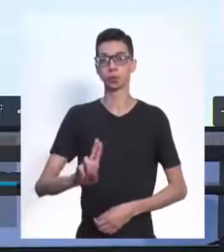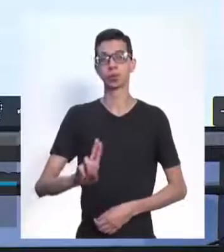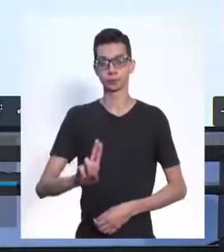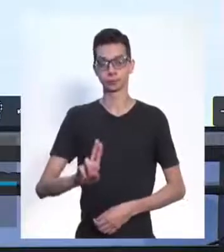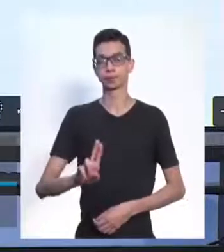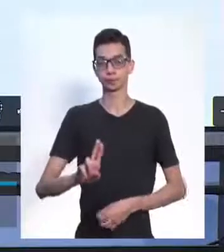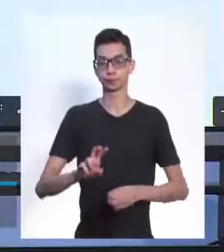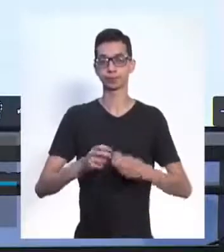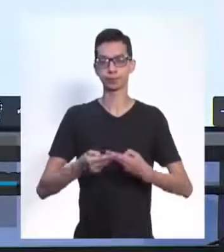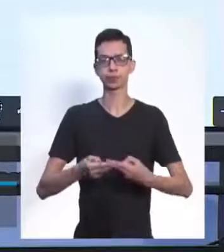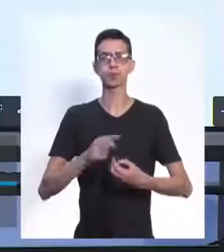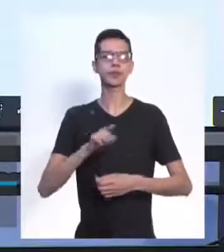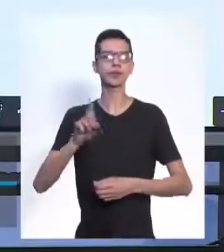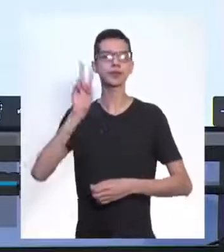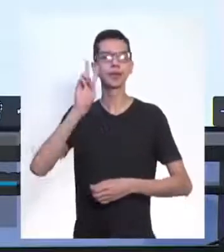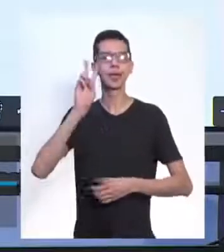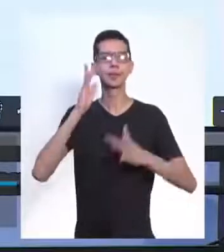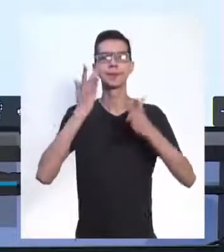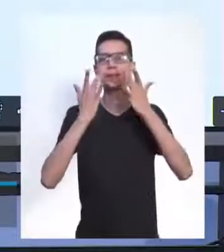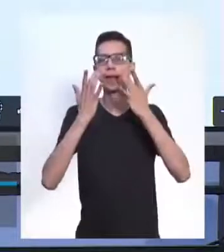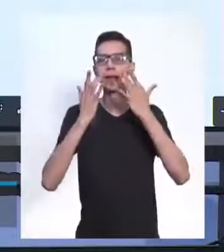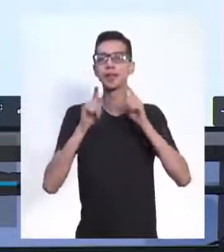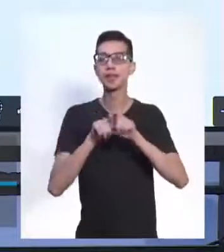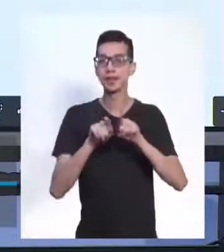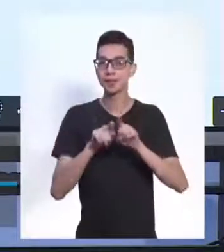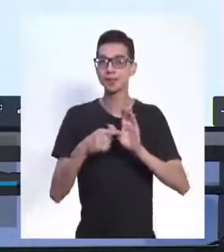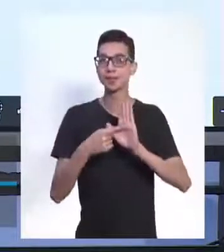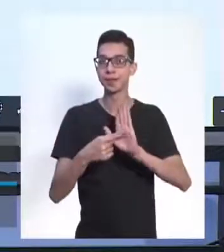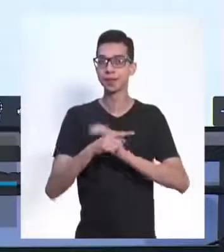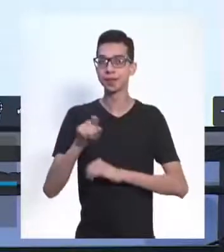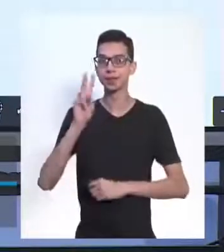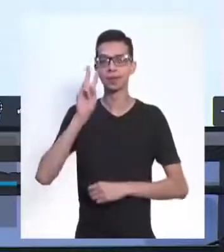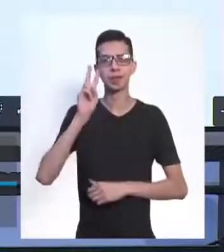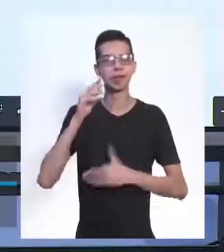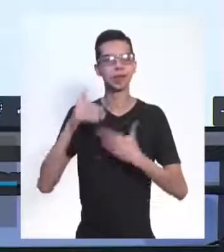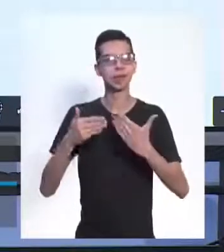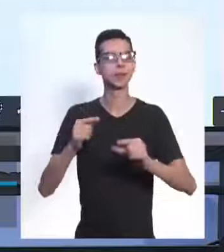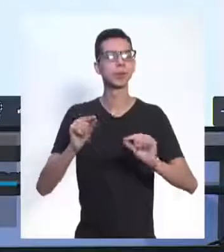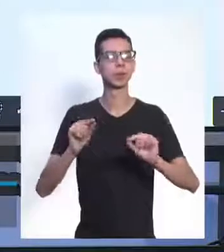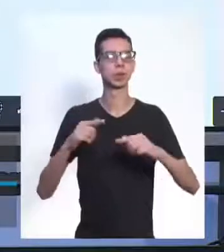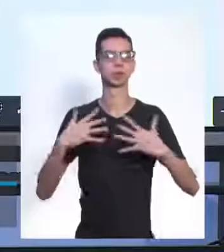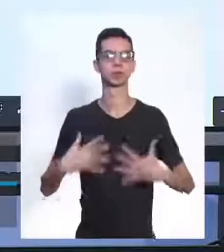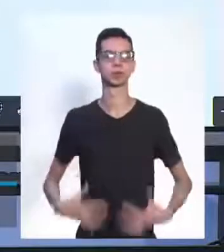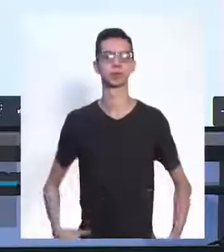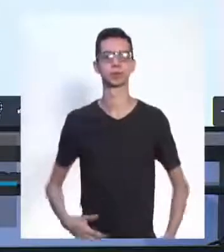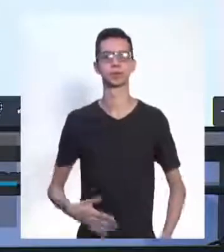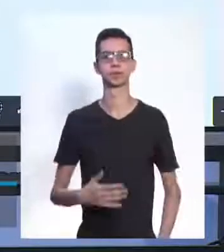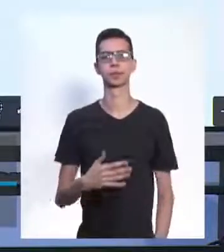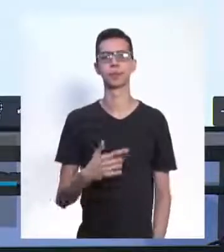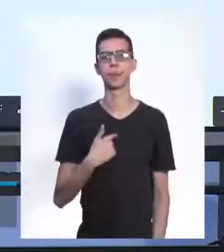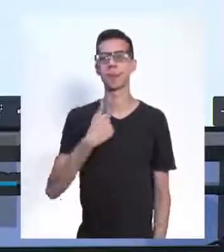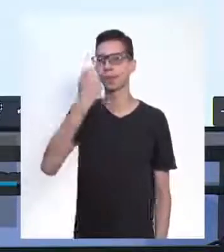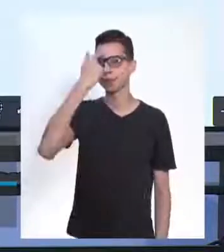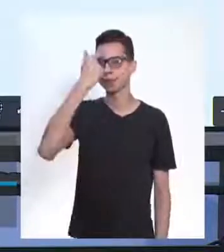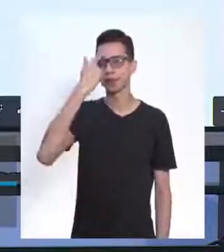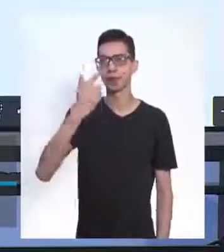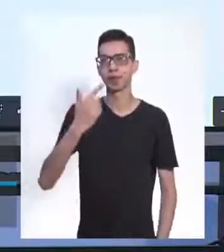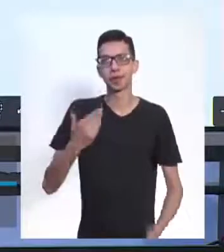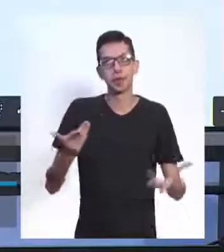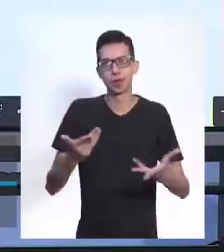também, peças teatrais, que vocês lembram do figurino. Para minha cabeça veio o Harry Potter